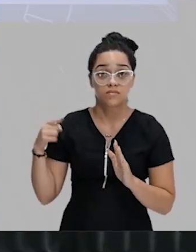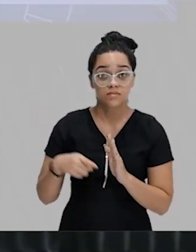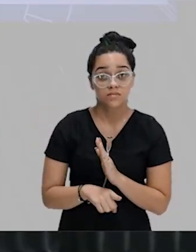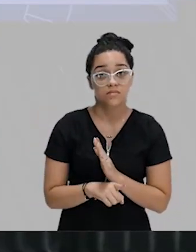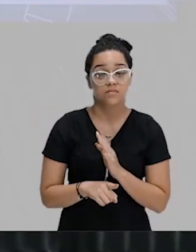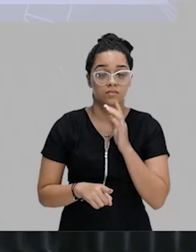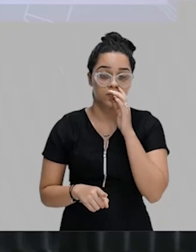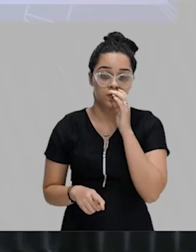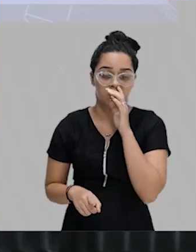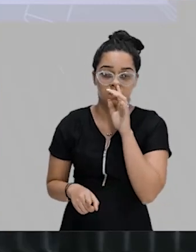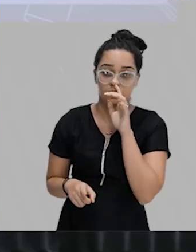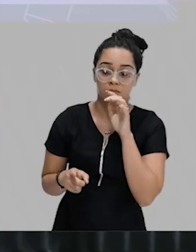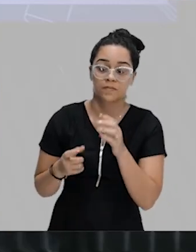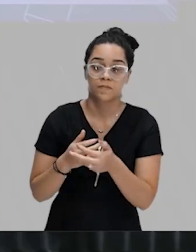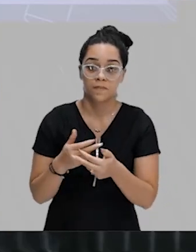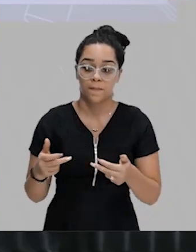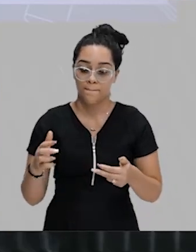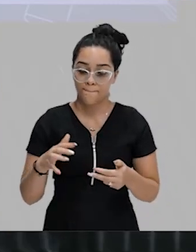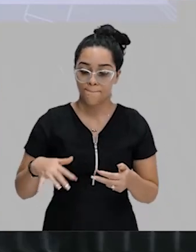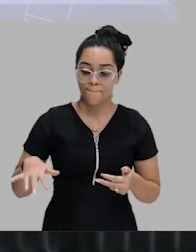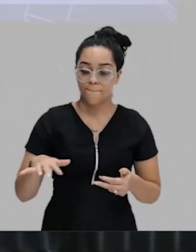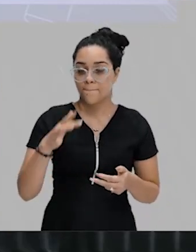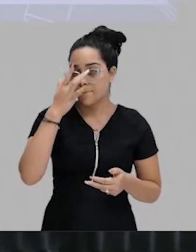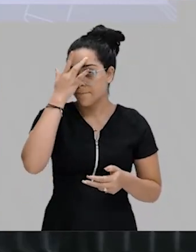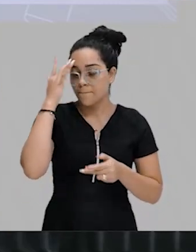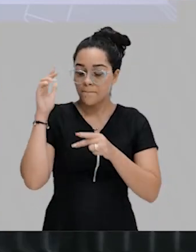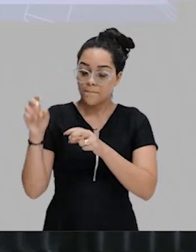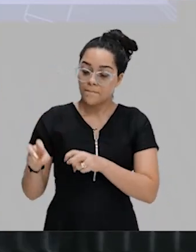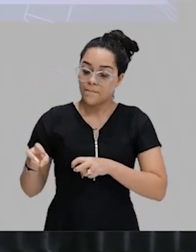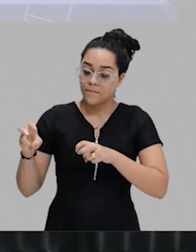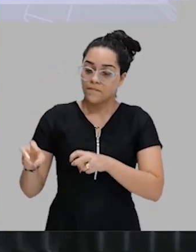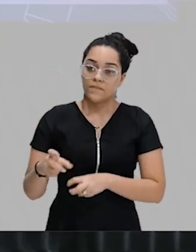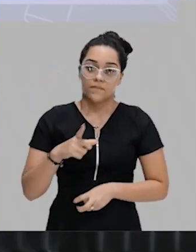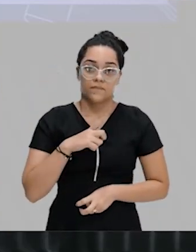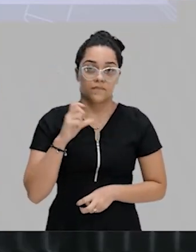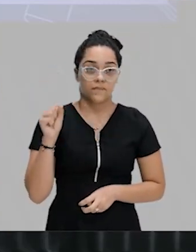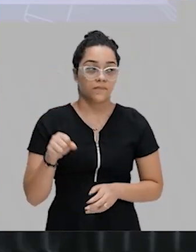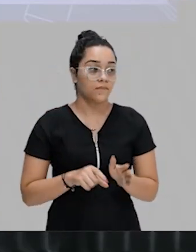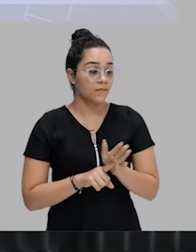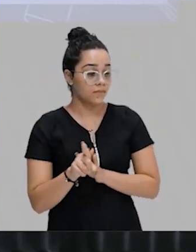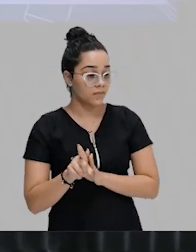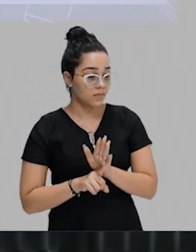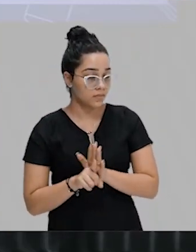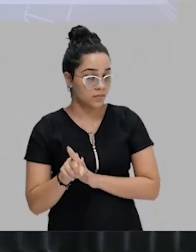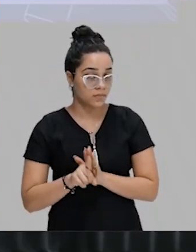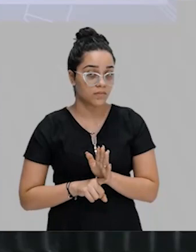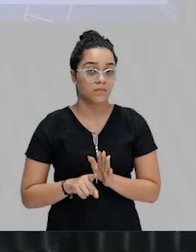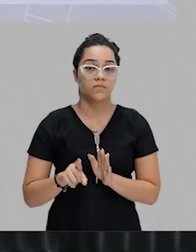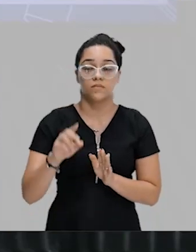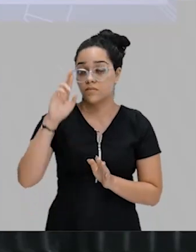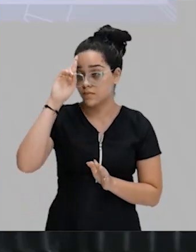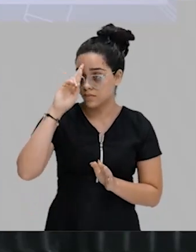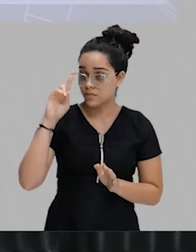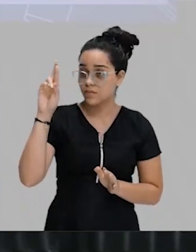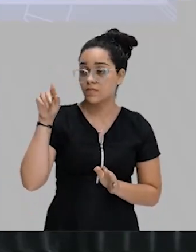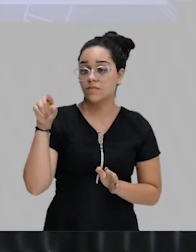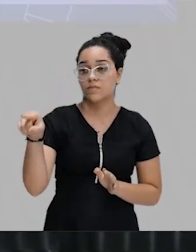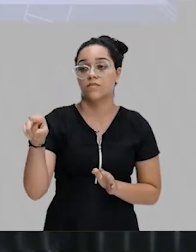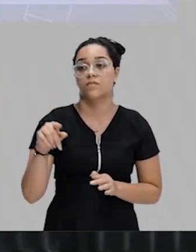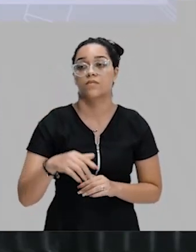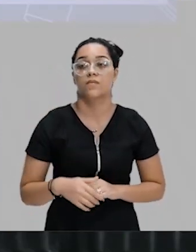servidão sobre as massas camponesas. Então nós teremos uma superexploração senhorial,